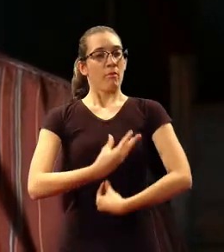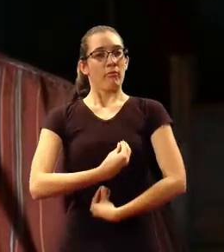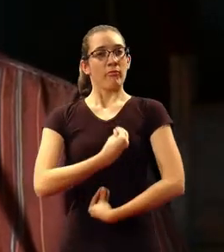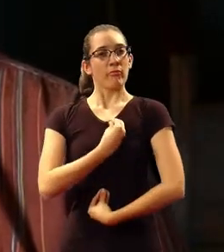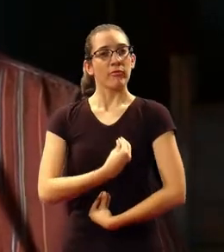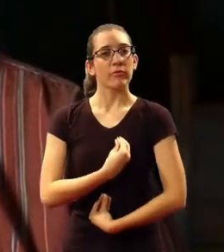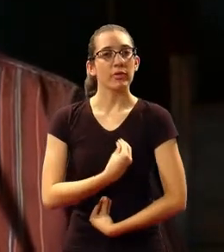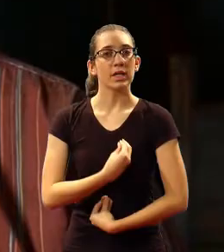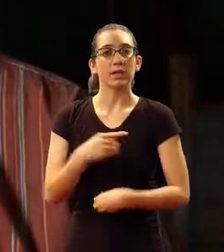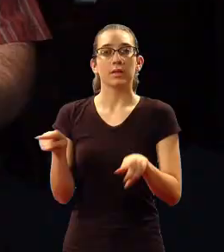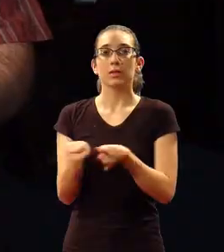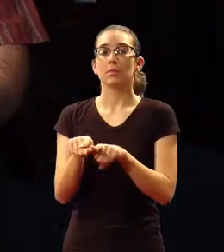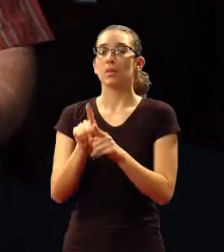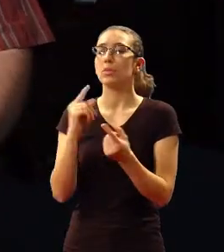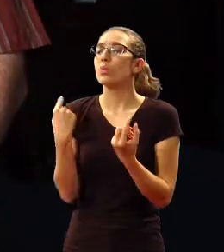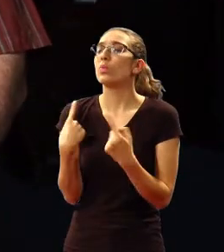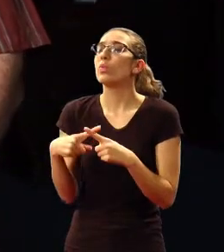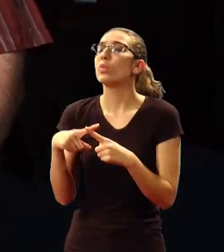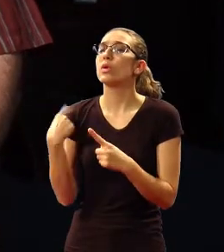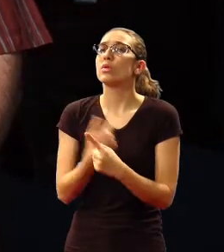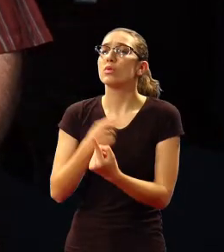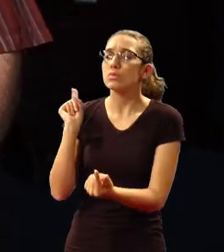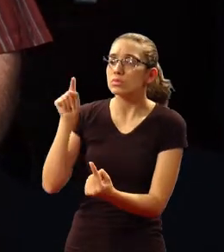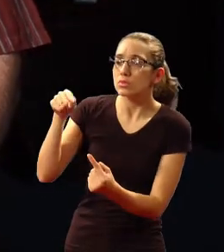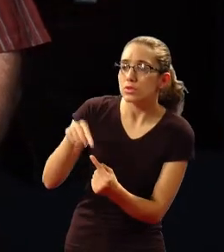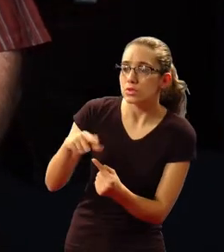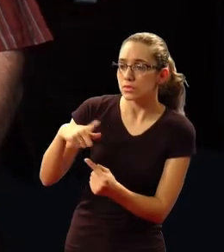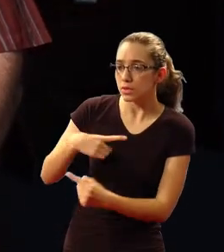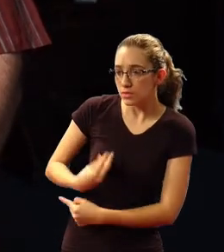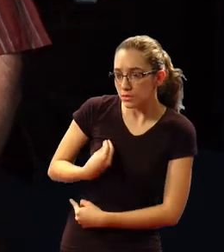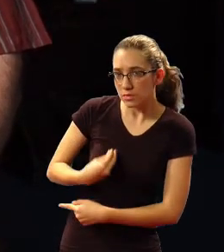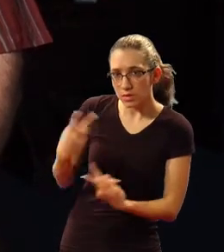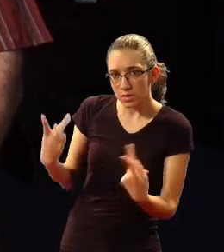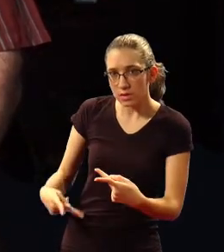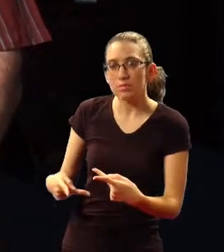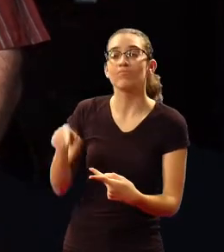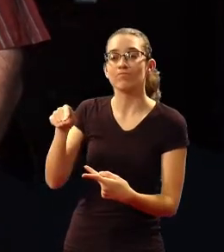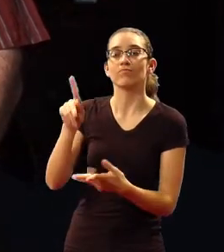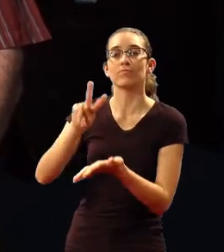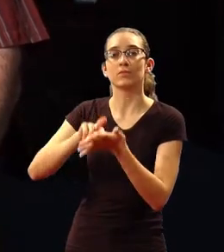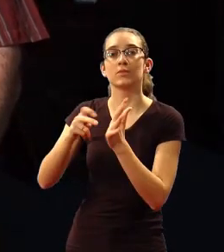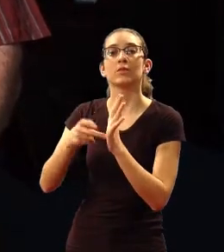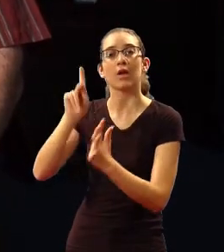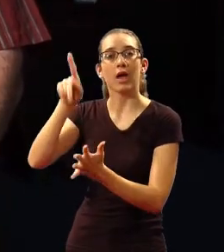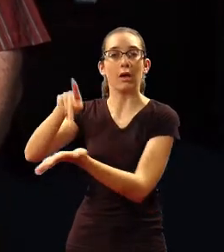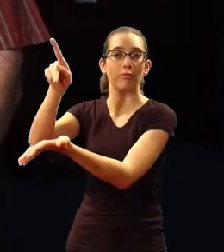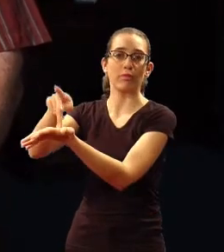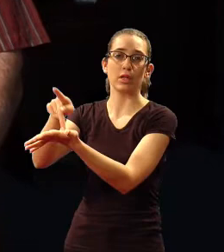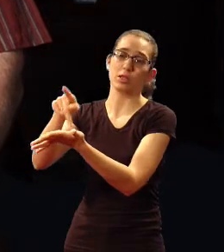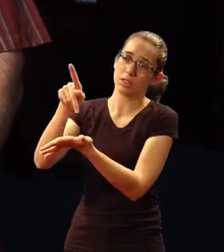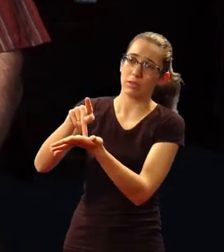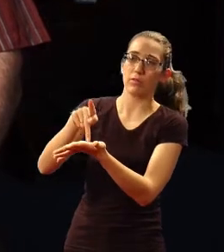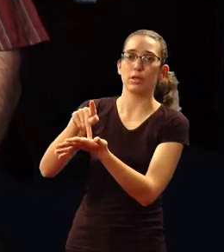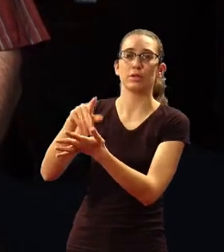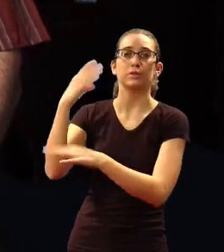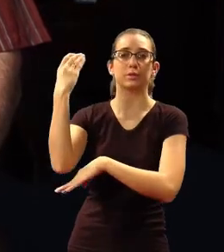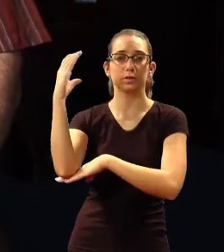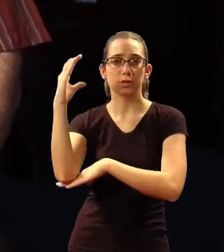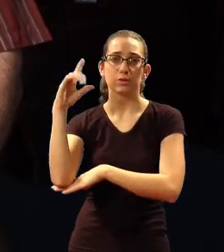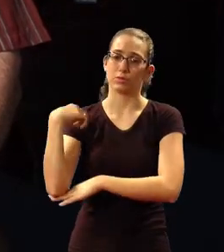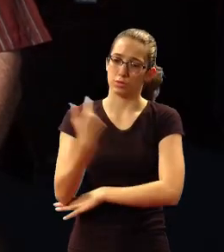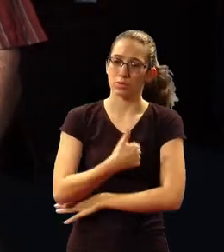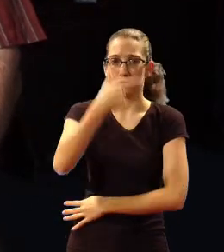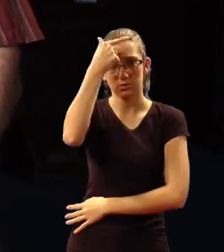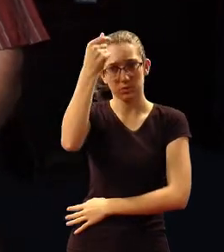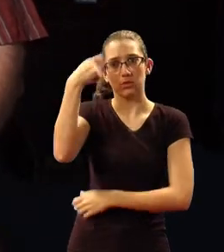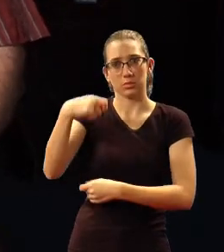viver e pelas quais nós estamos aqui no tempo e no espaço, isso é uma verdade. É uma verdade científica que deve ser estudada